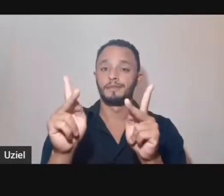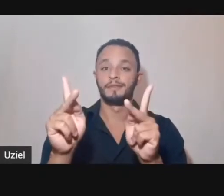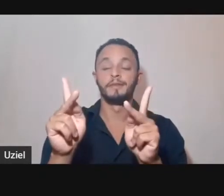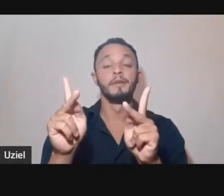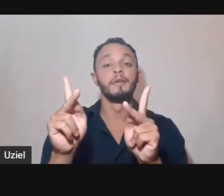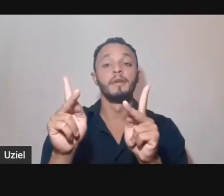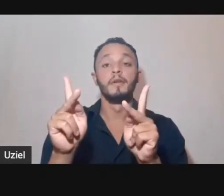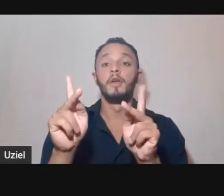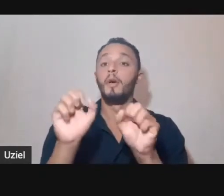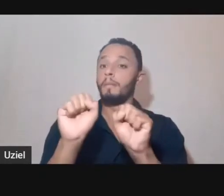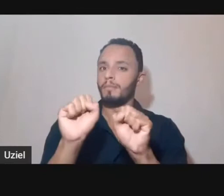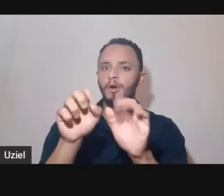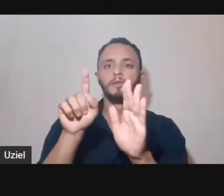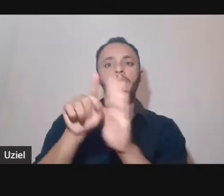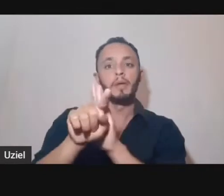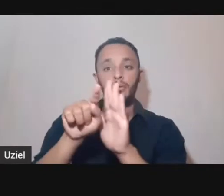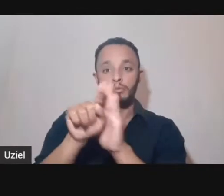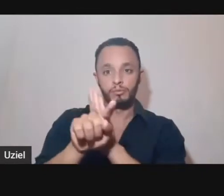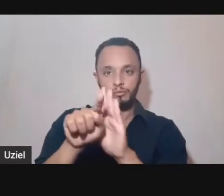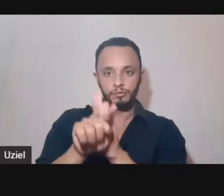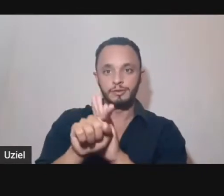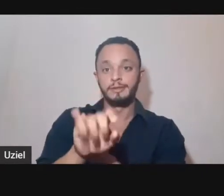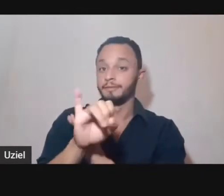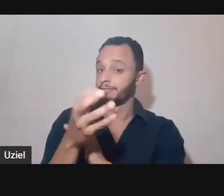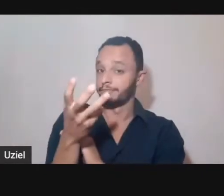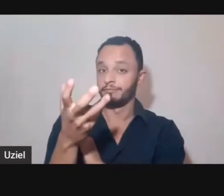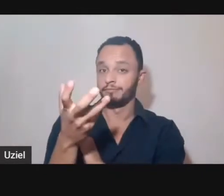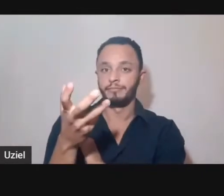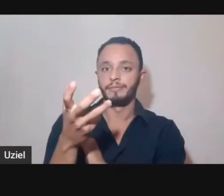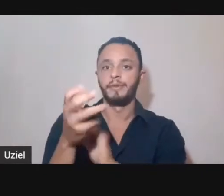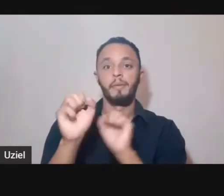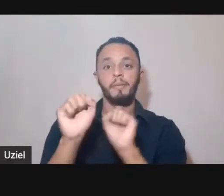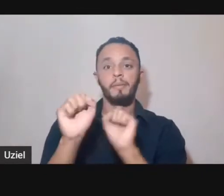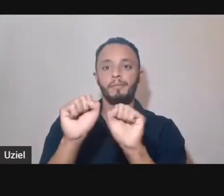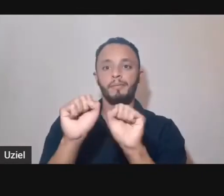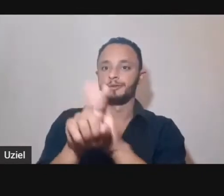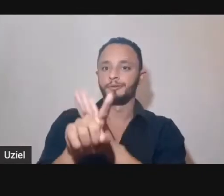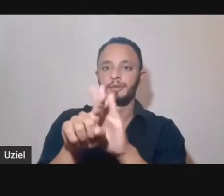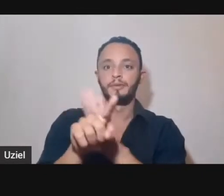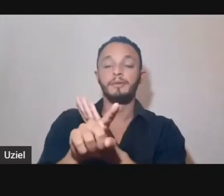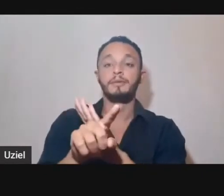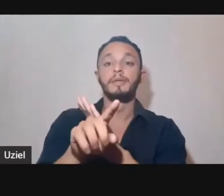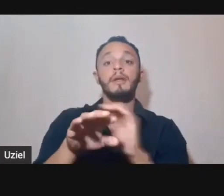as perguntas de vocês para o Dunker, que na sequência já voltamos